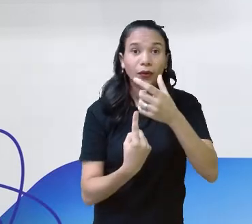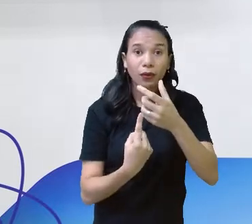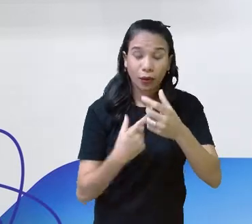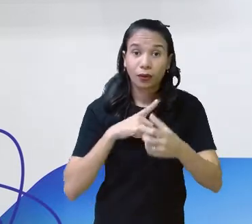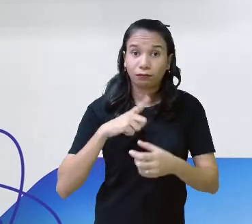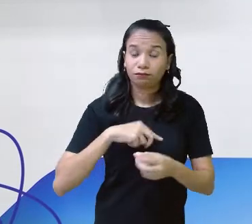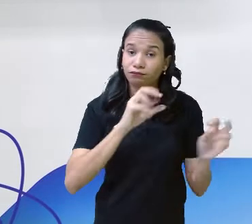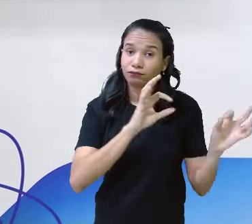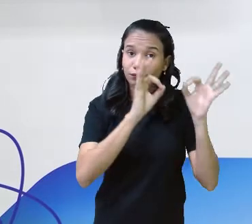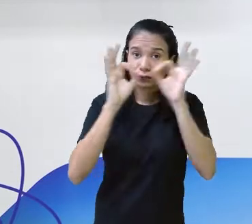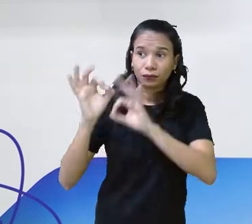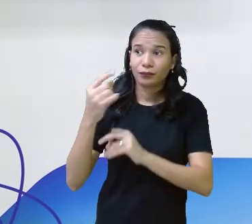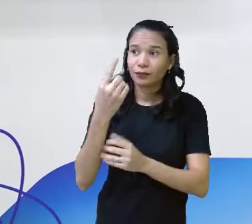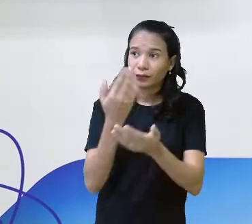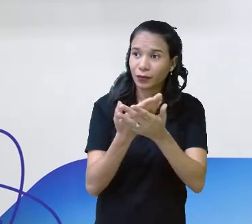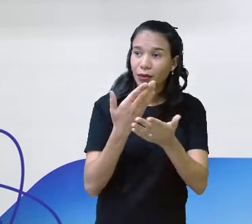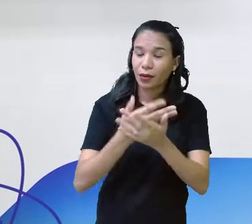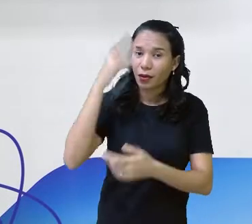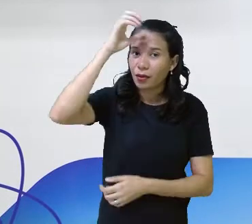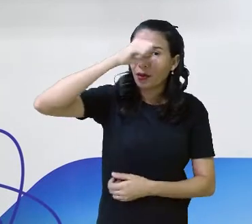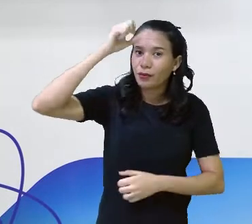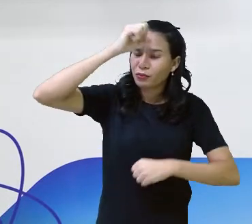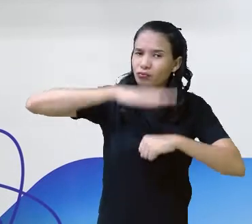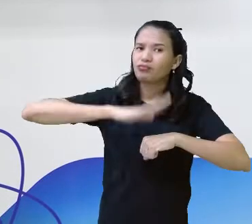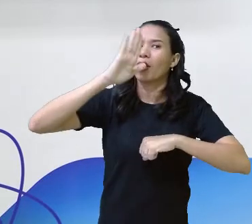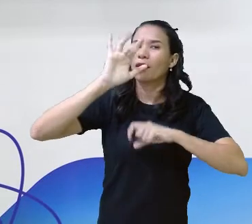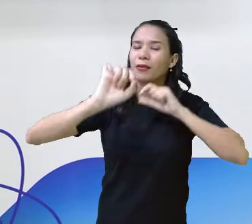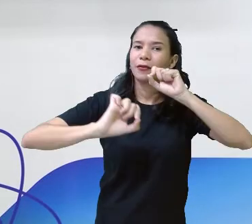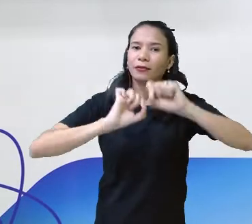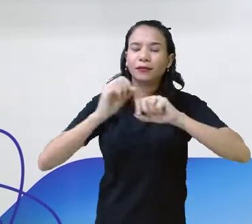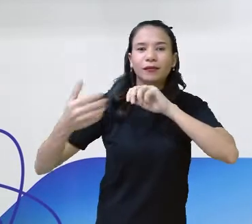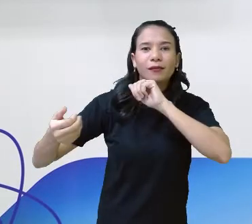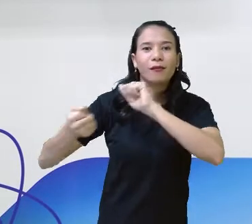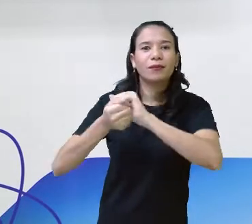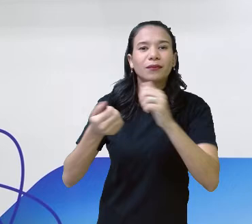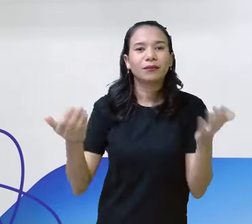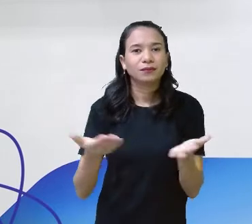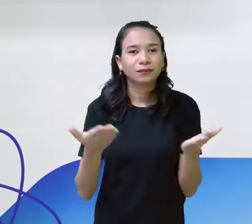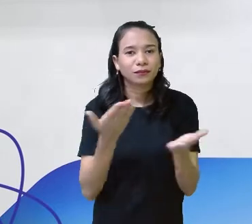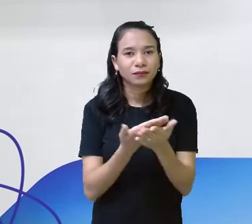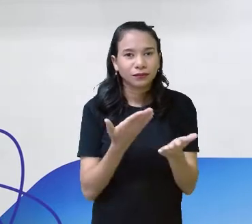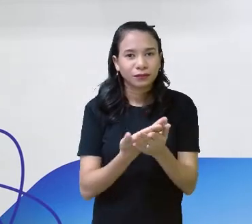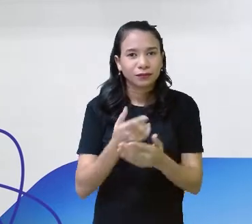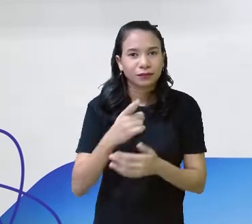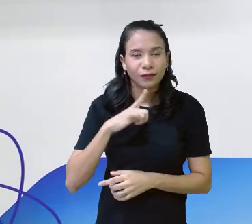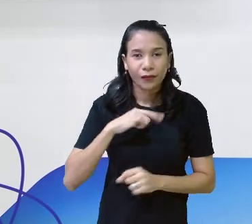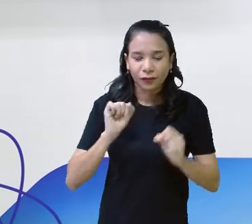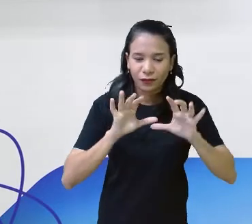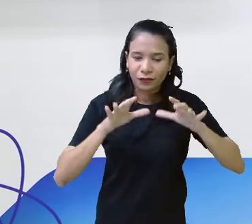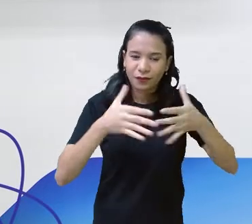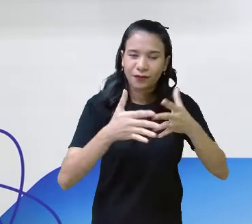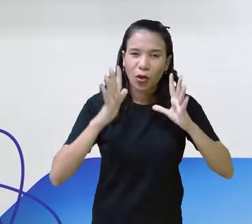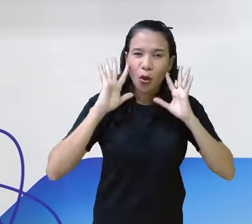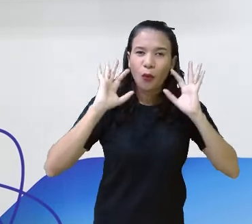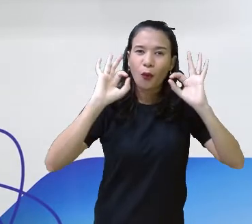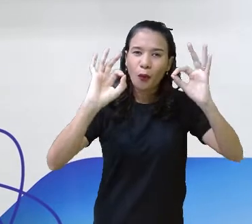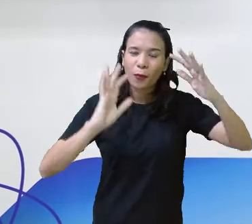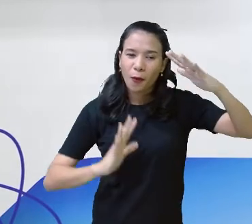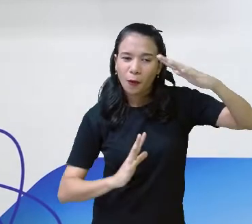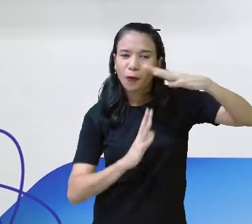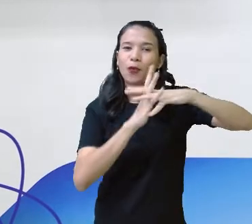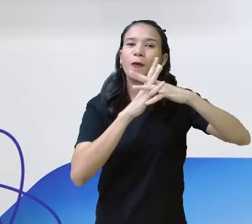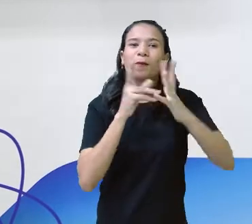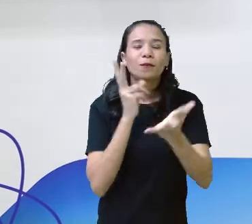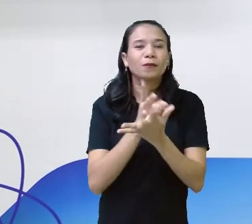aprende muito mais do que uma disciplina. Vê que coisa boa? Para me ajudar na aula de hoje, tem aqui aquela equipe top, aquela equipe que está